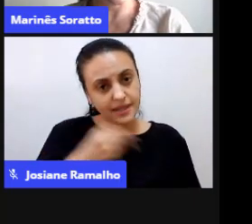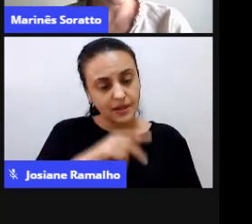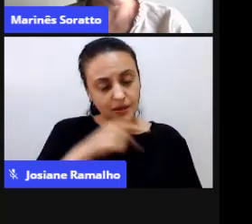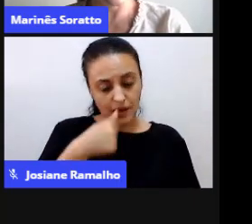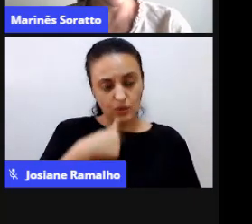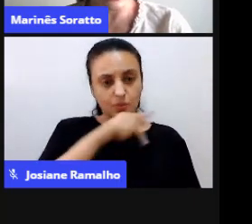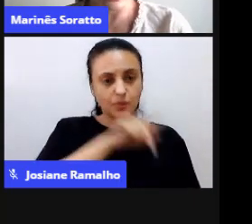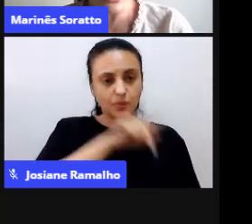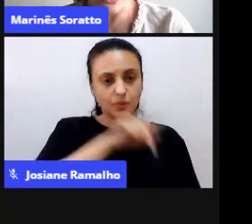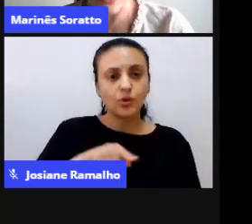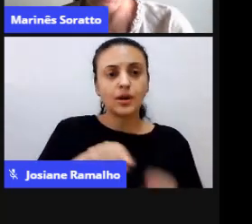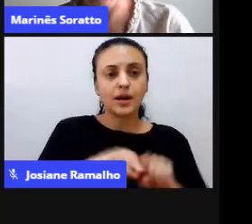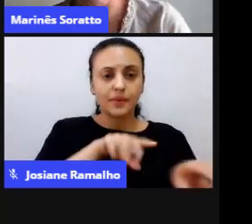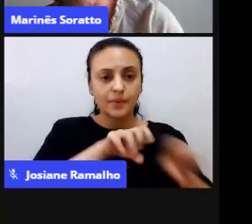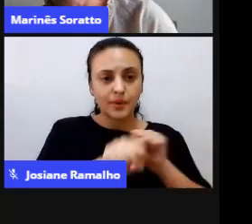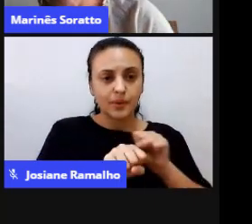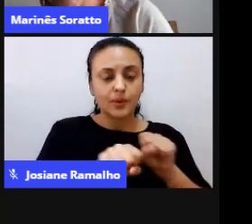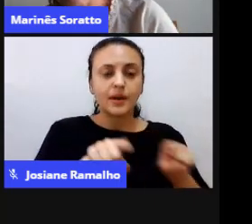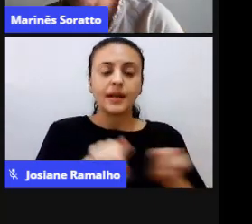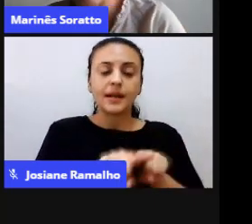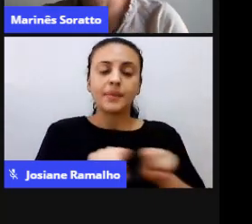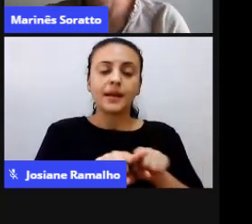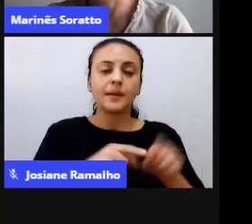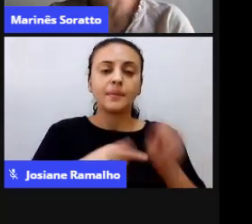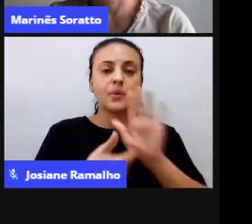que eu sei e daquilo que eu não sei.